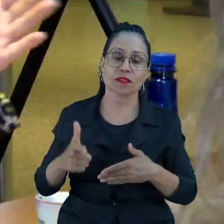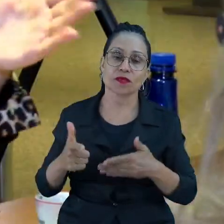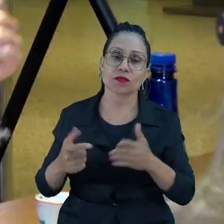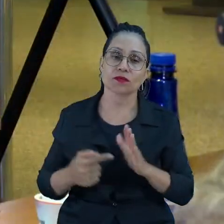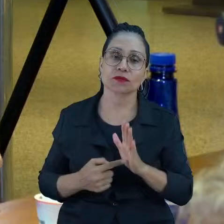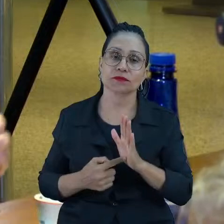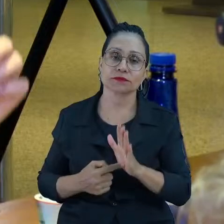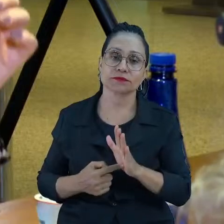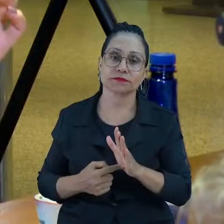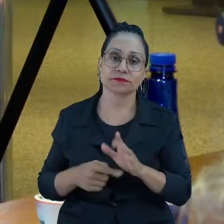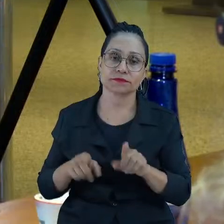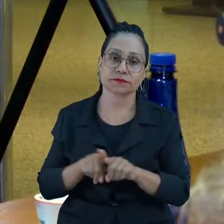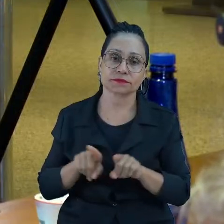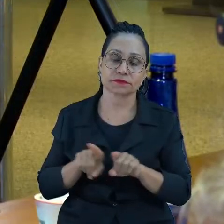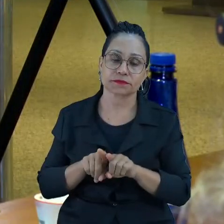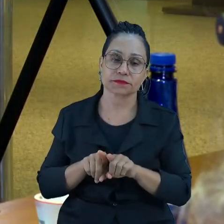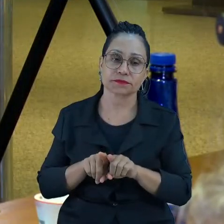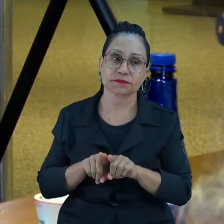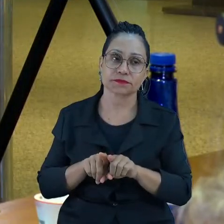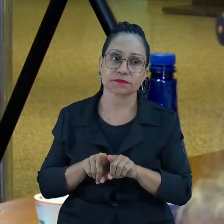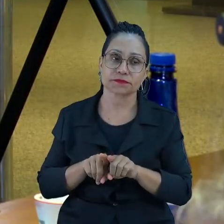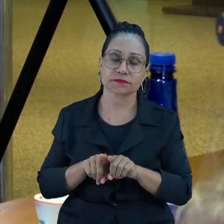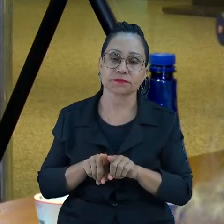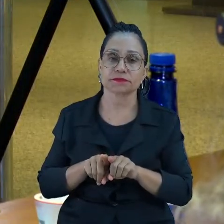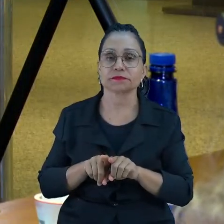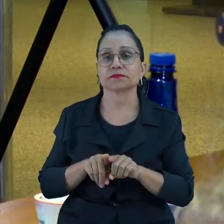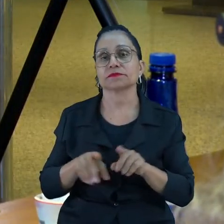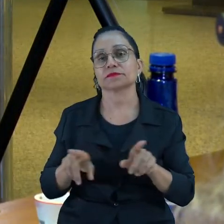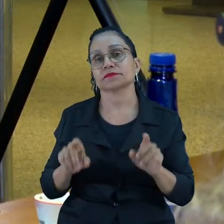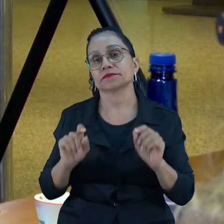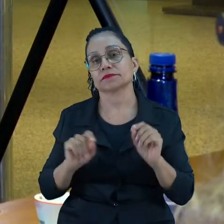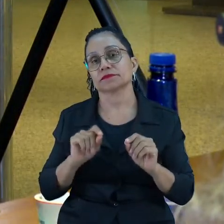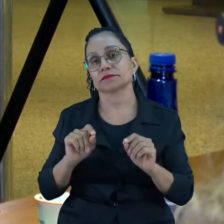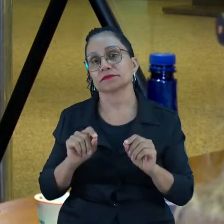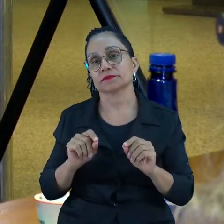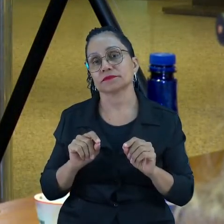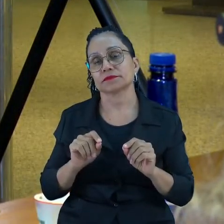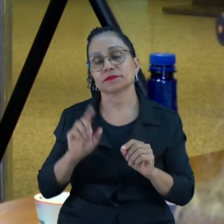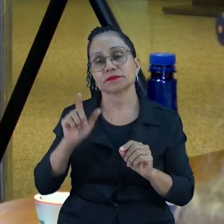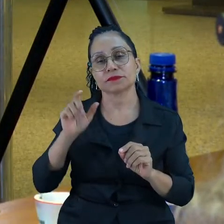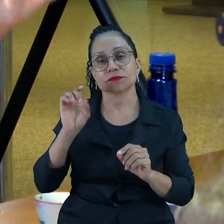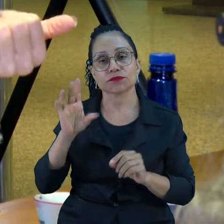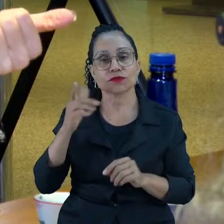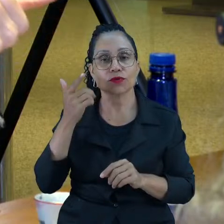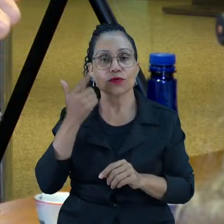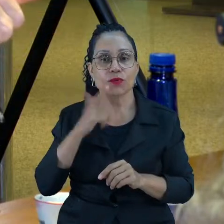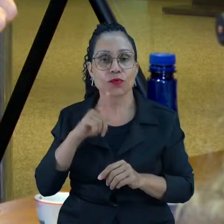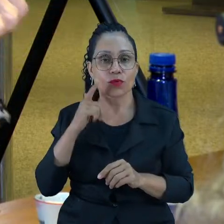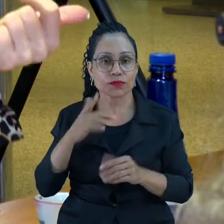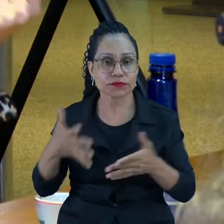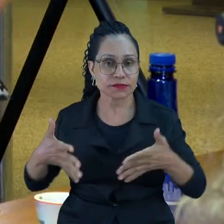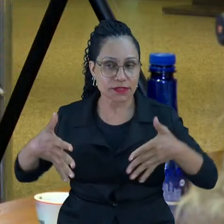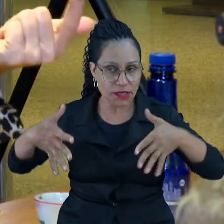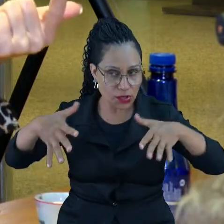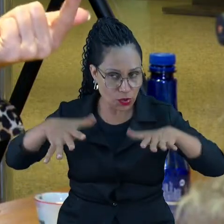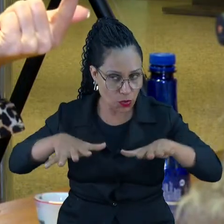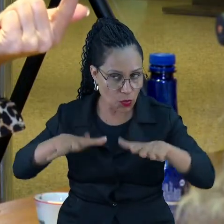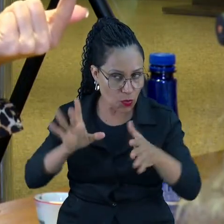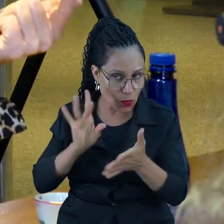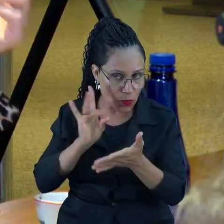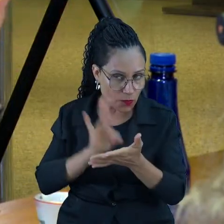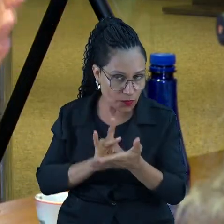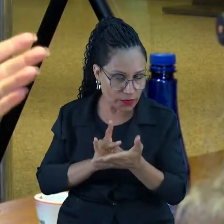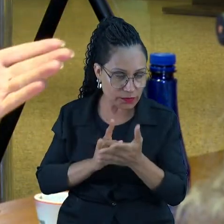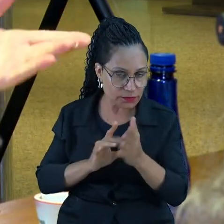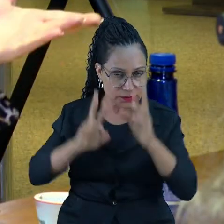trazer, também o Fernando deixou aqui, abriu essa janela, a gente só consegue incluir verdadeiramente,